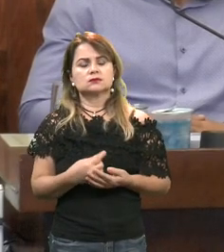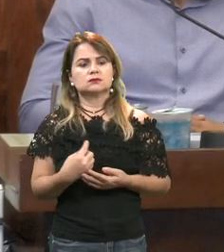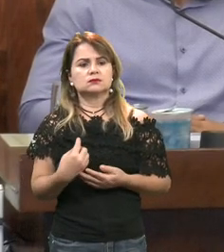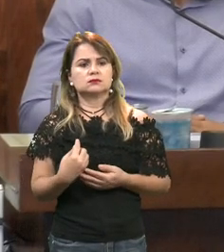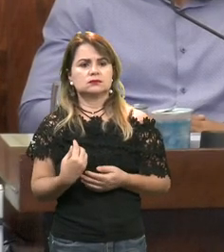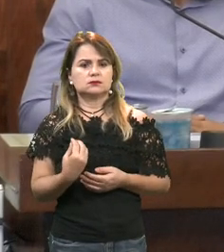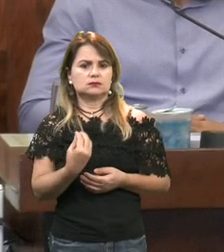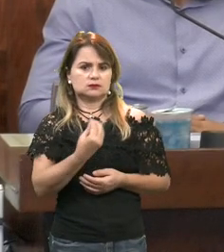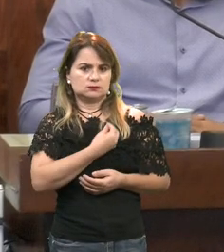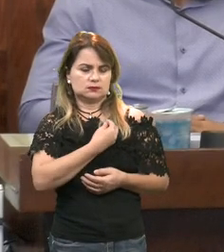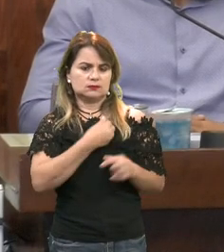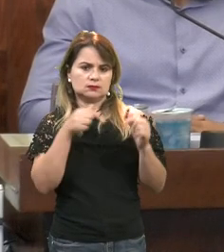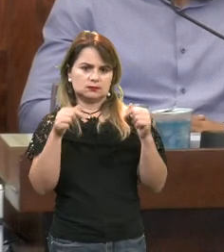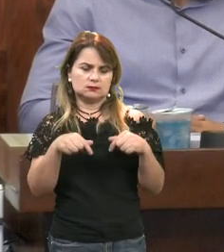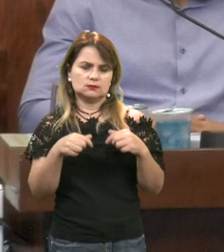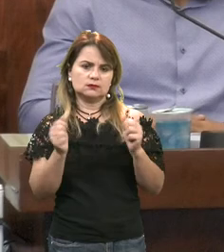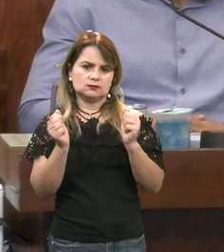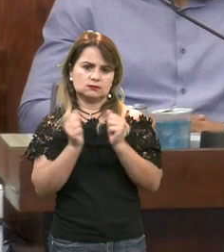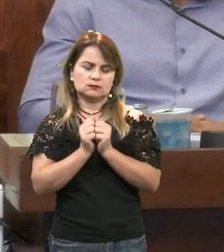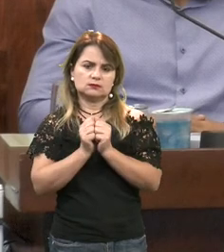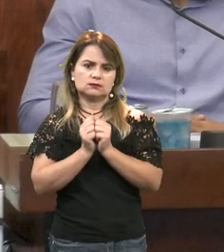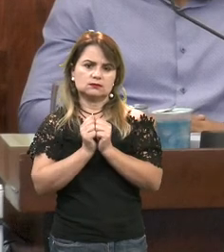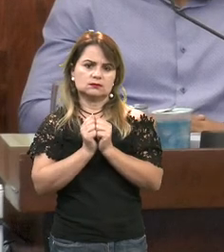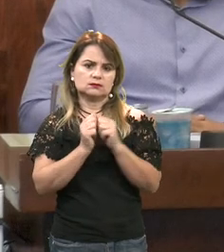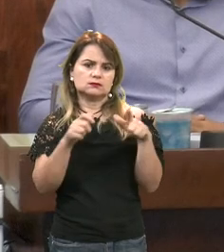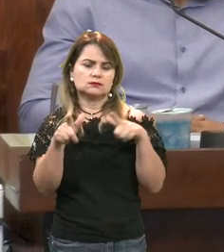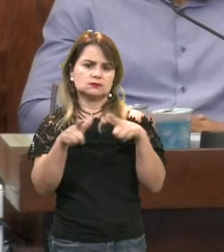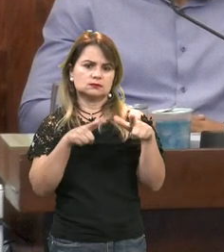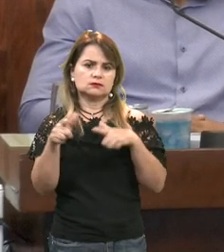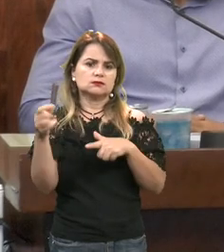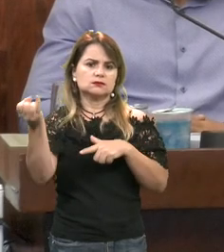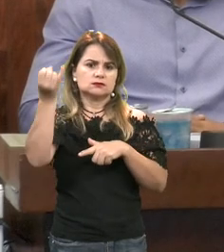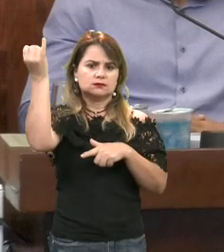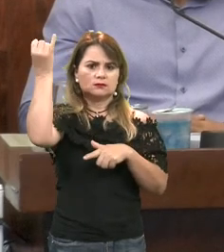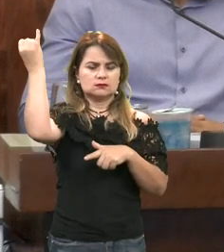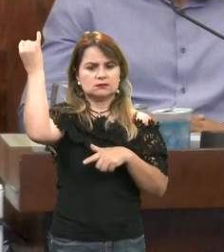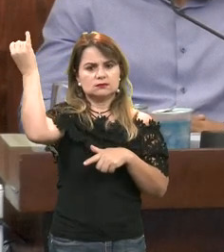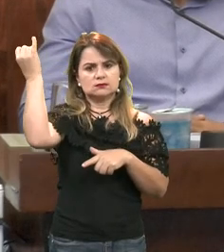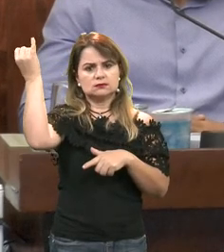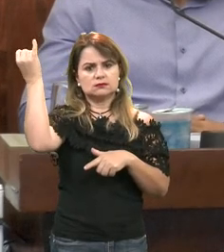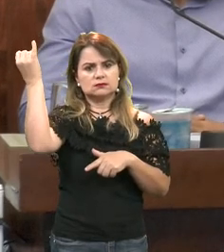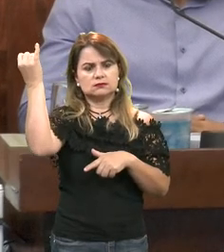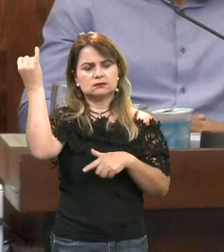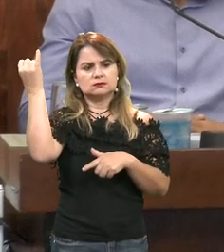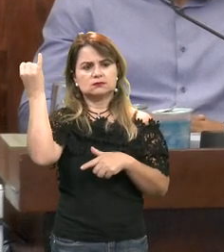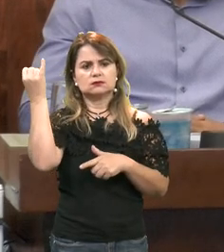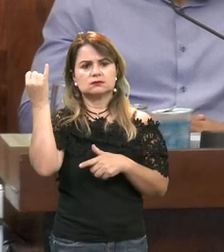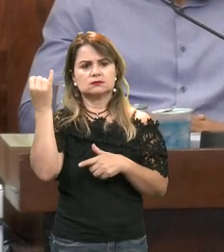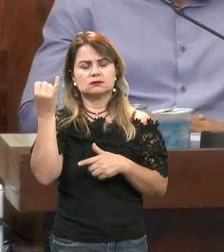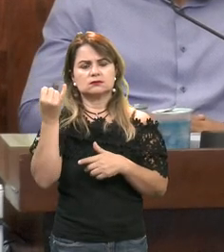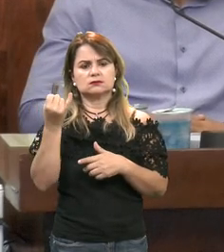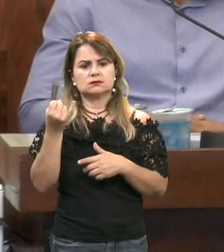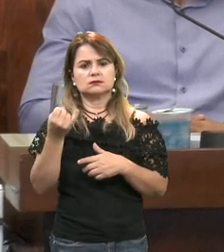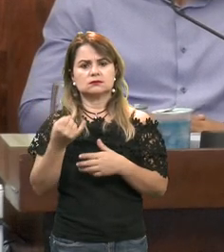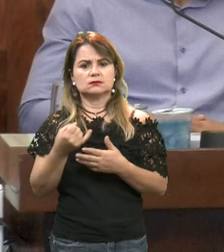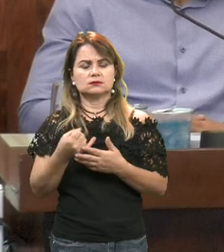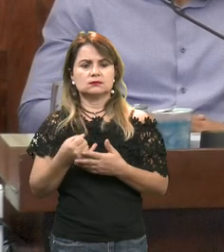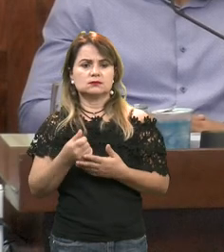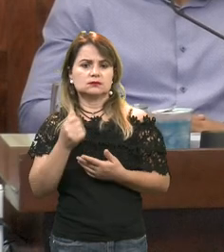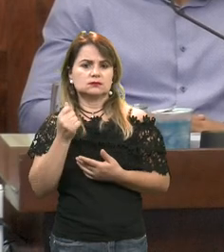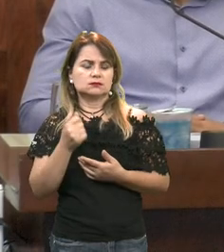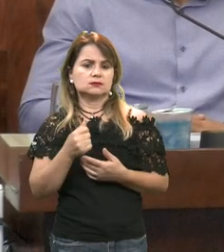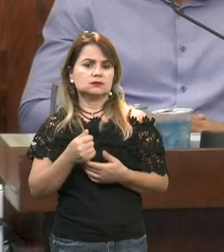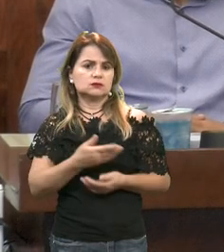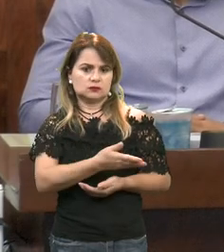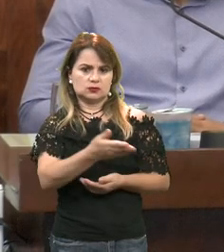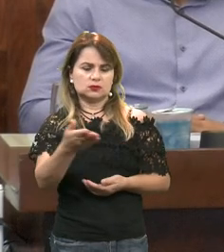conosco, ombreado nesse trabalho tão importante que vocês todos